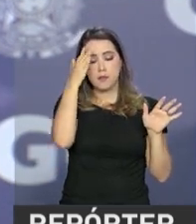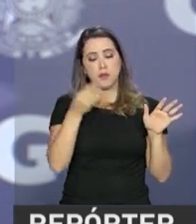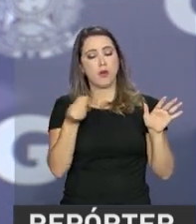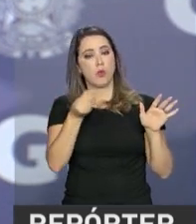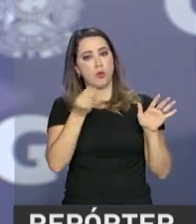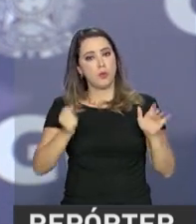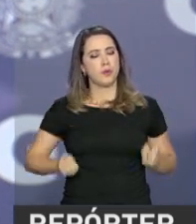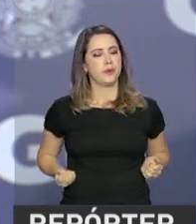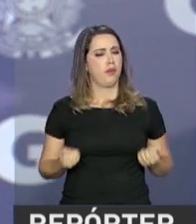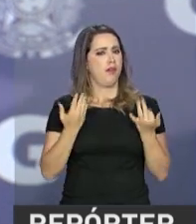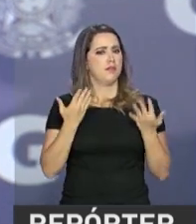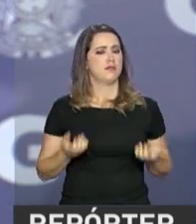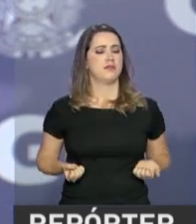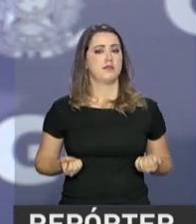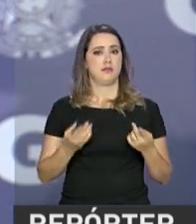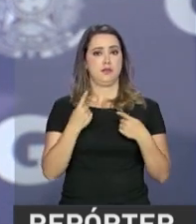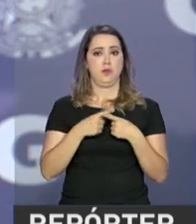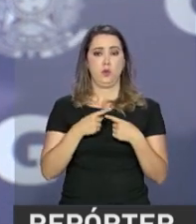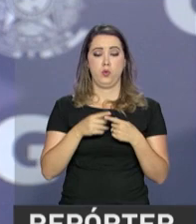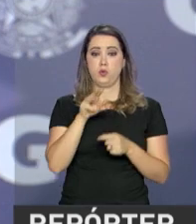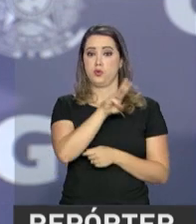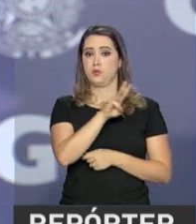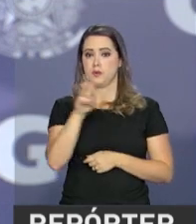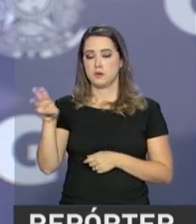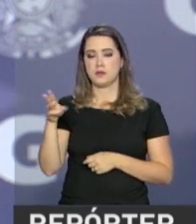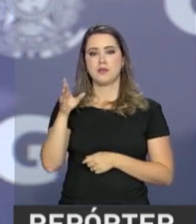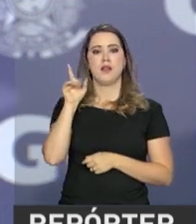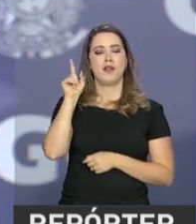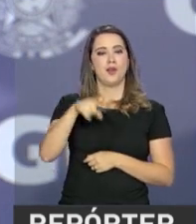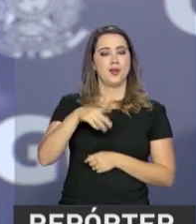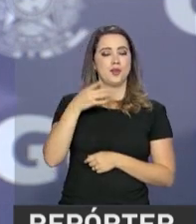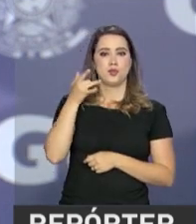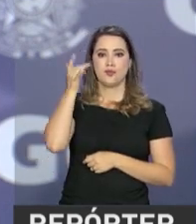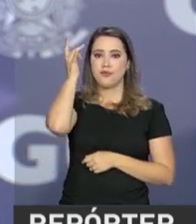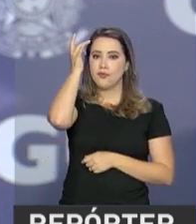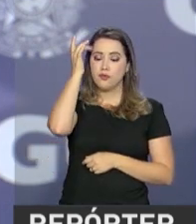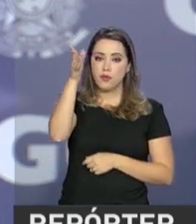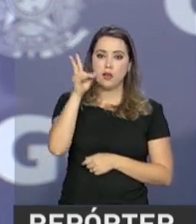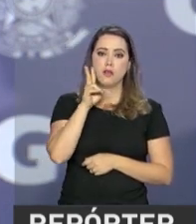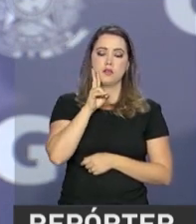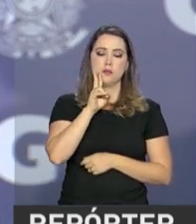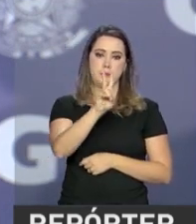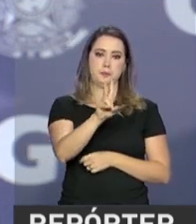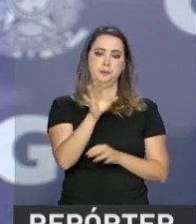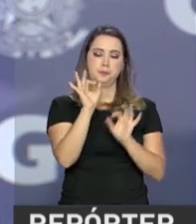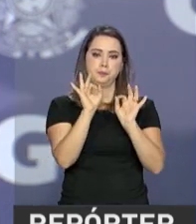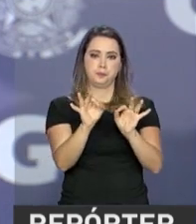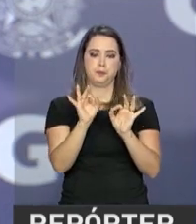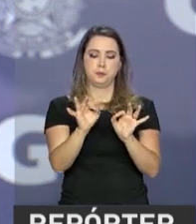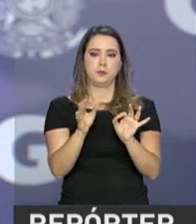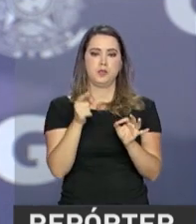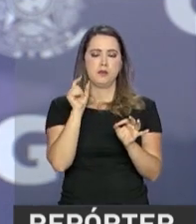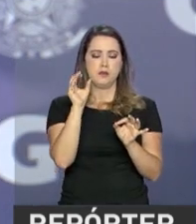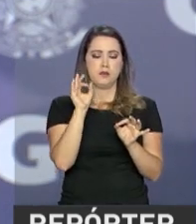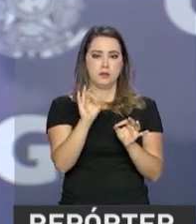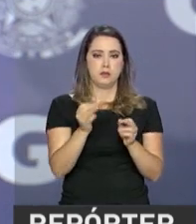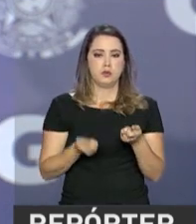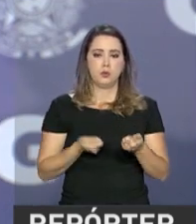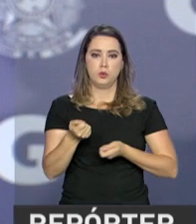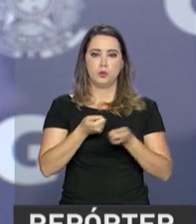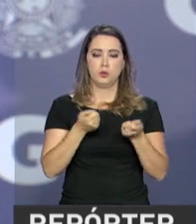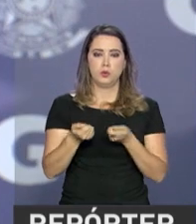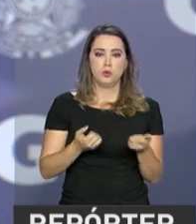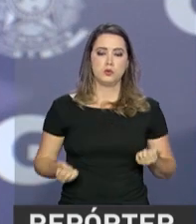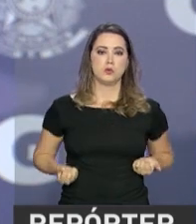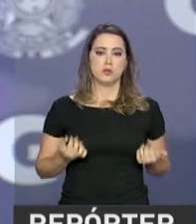permite ao cidadão da mesma linguagem mais cidadã de um entendimento mais fácil ter o exato controle das despesas públicas ea